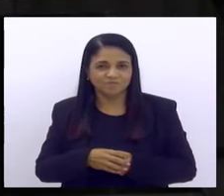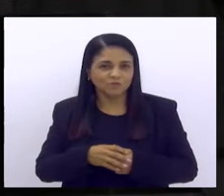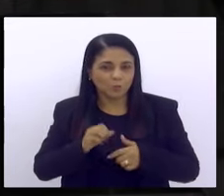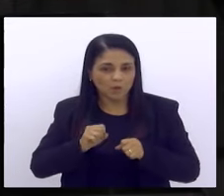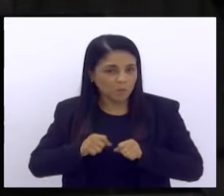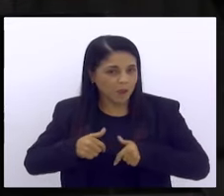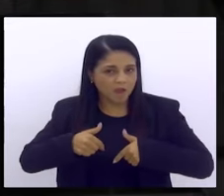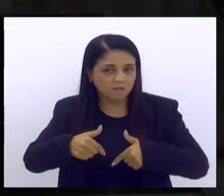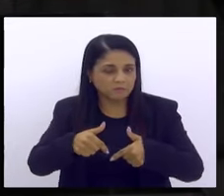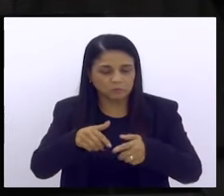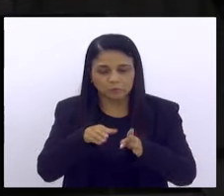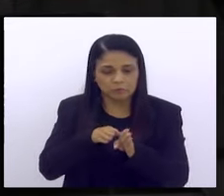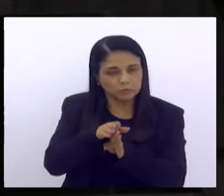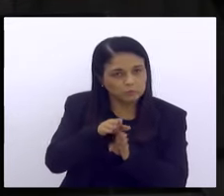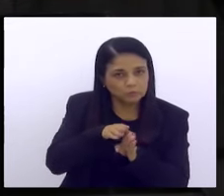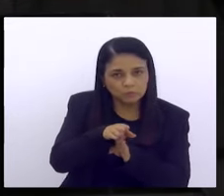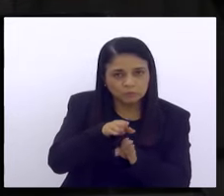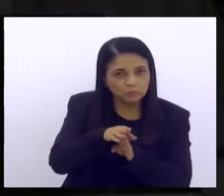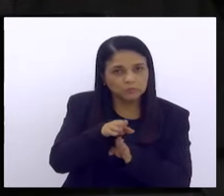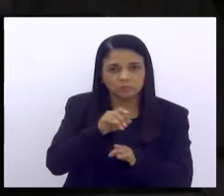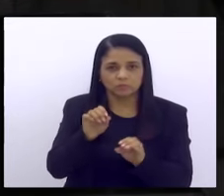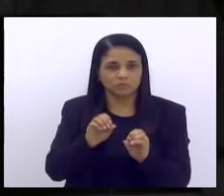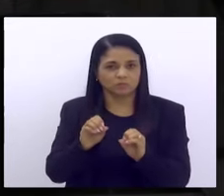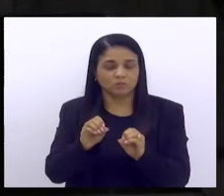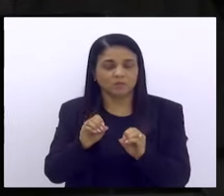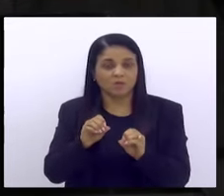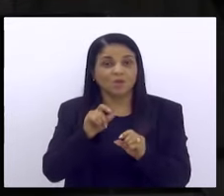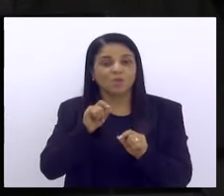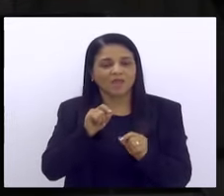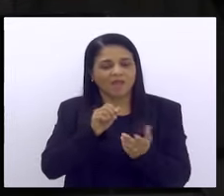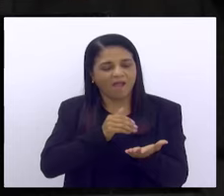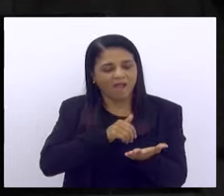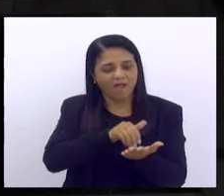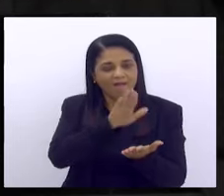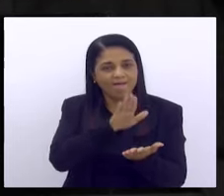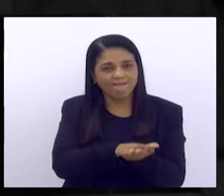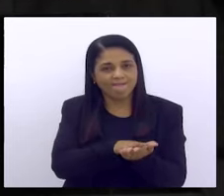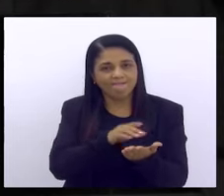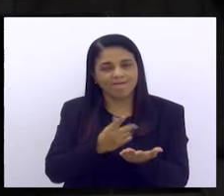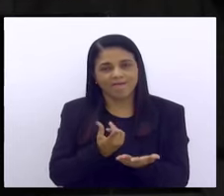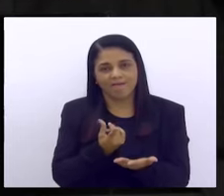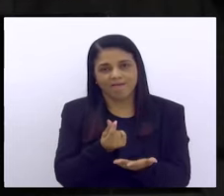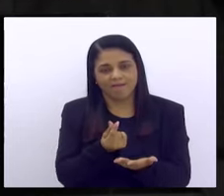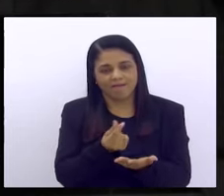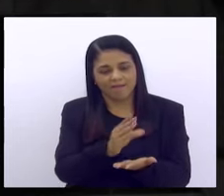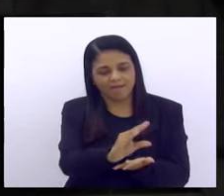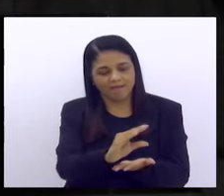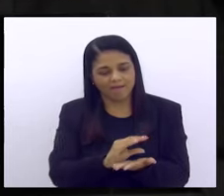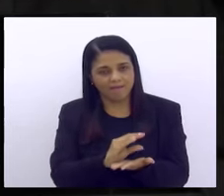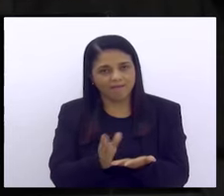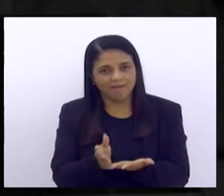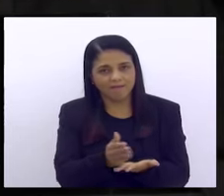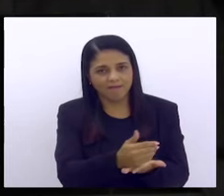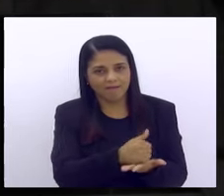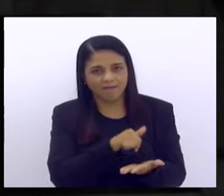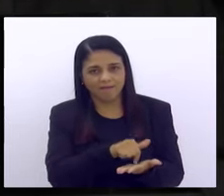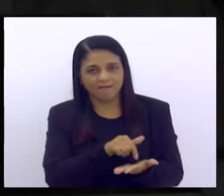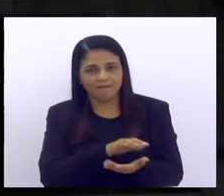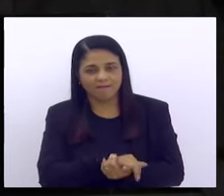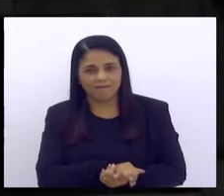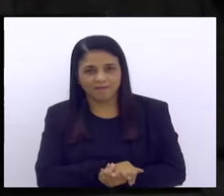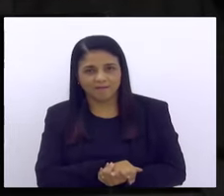de orientar, era a famosa operação caça-níquel. para arrecadar,